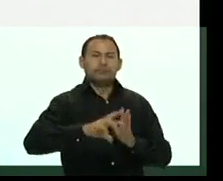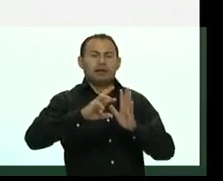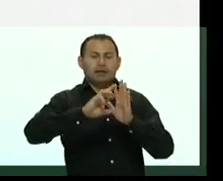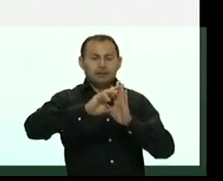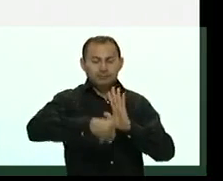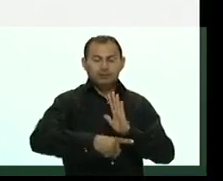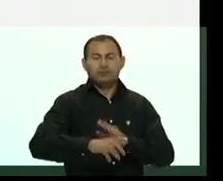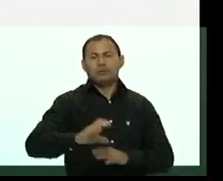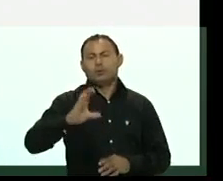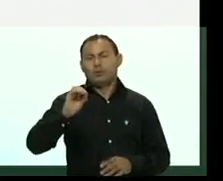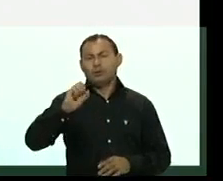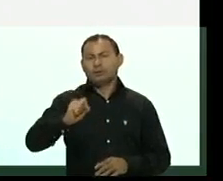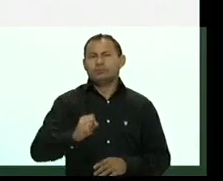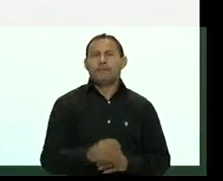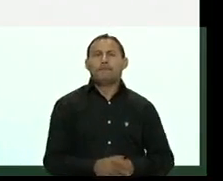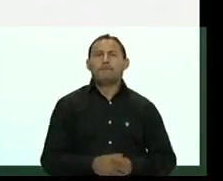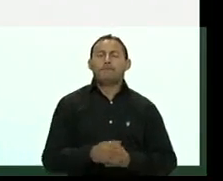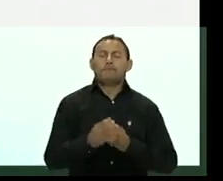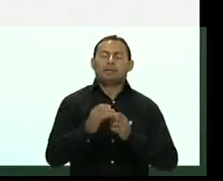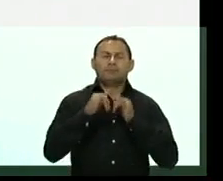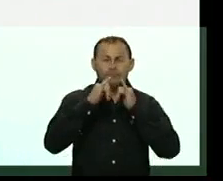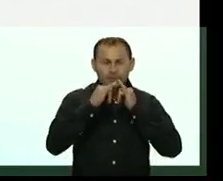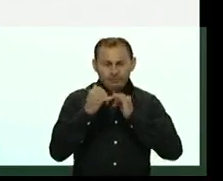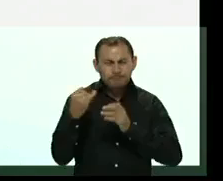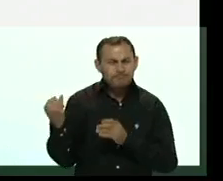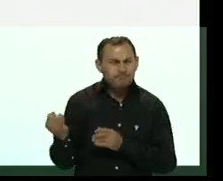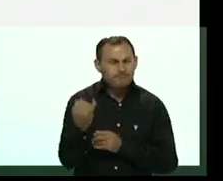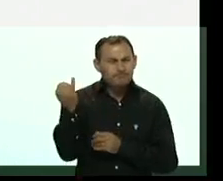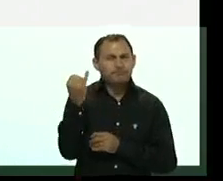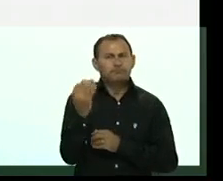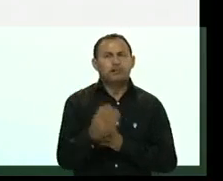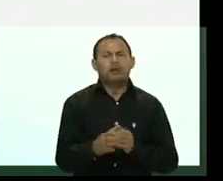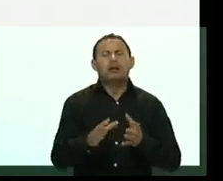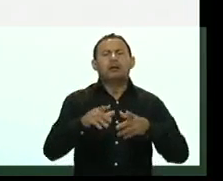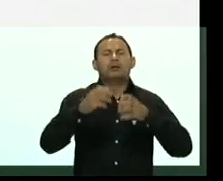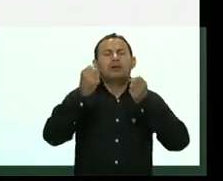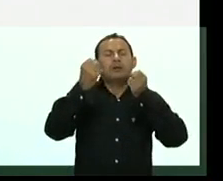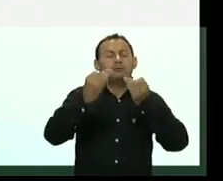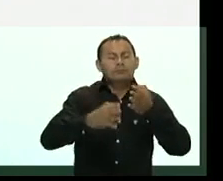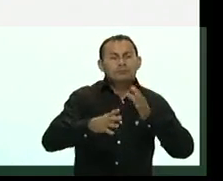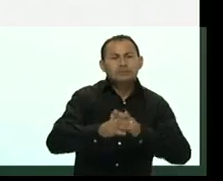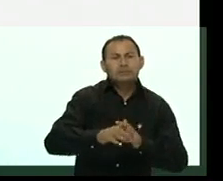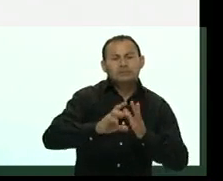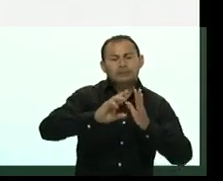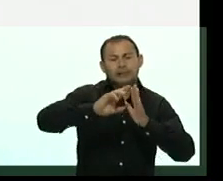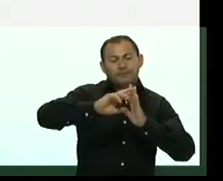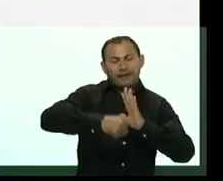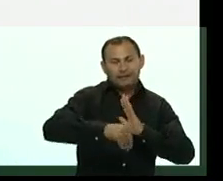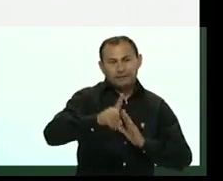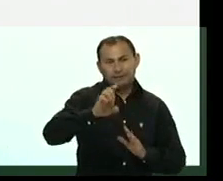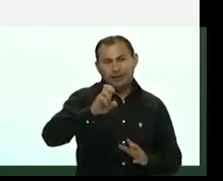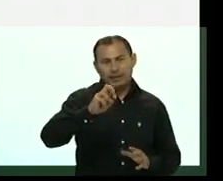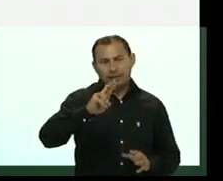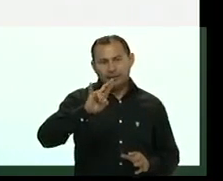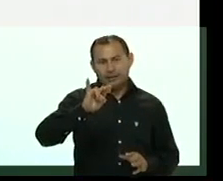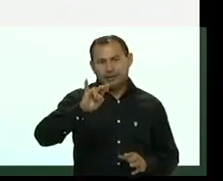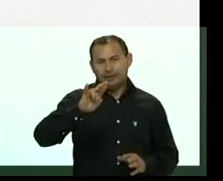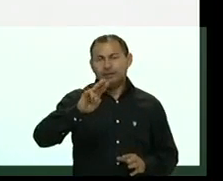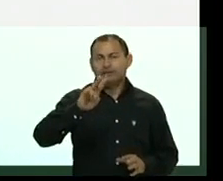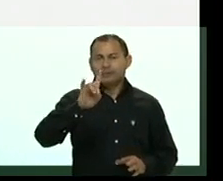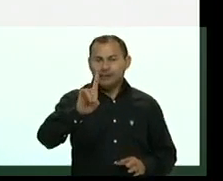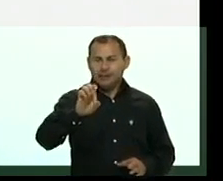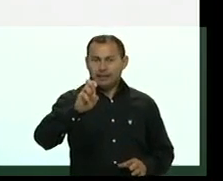Informação básica. Então, quando a gente vai trabalhar qual é a derivada do seno? Derivada do